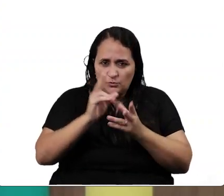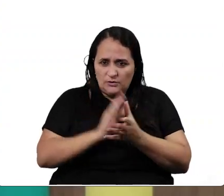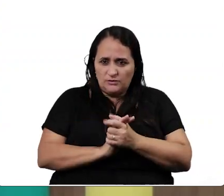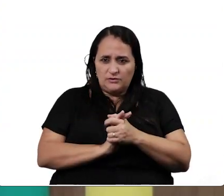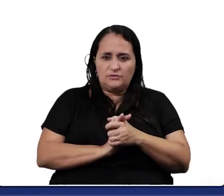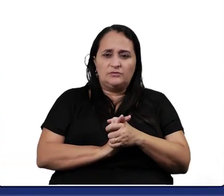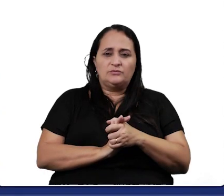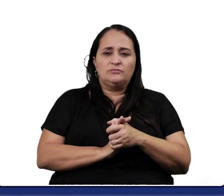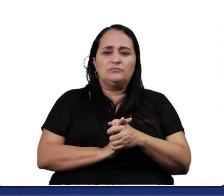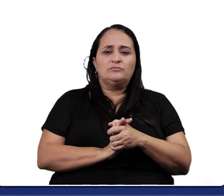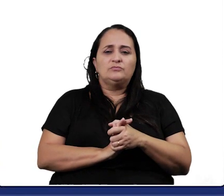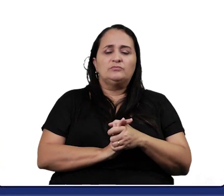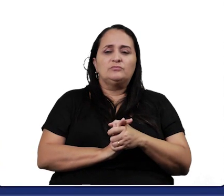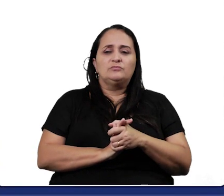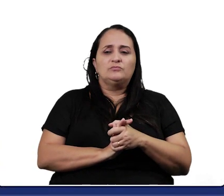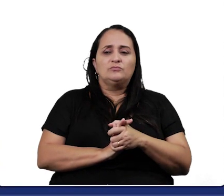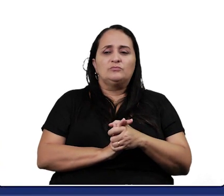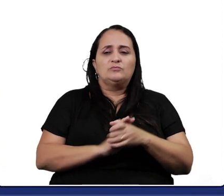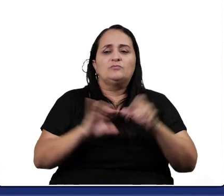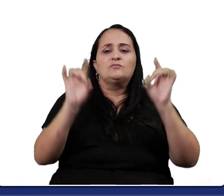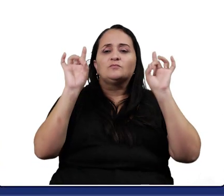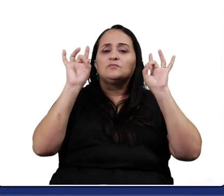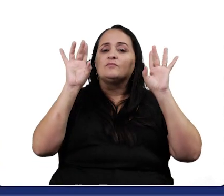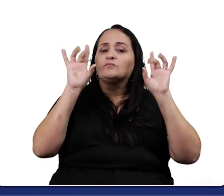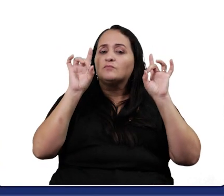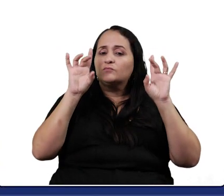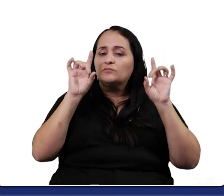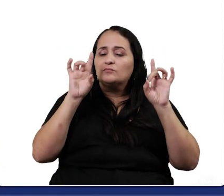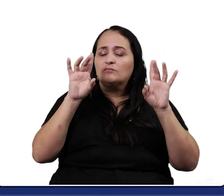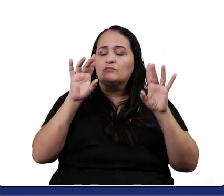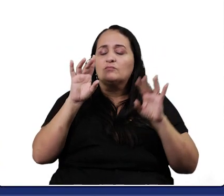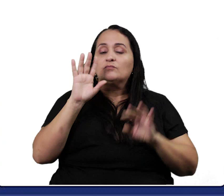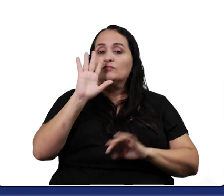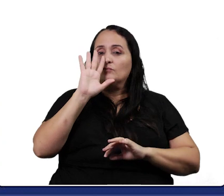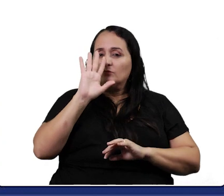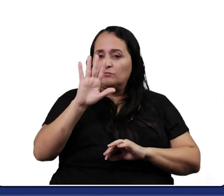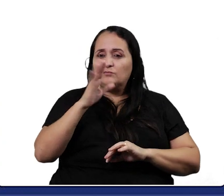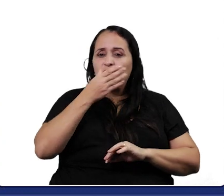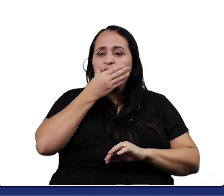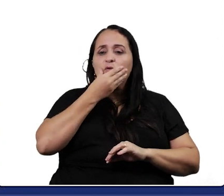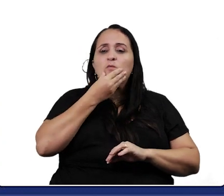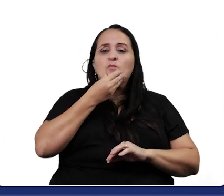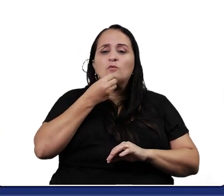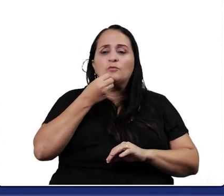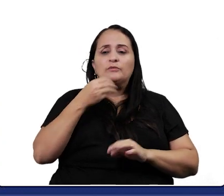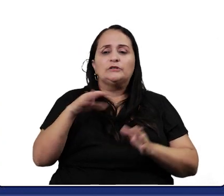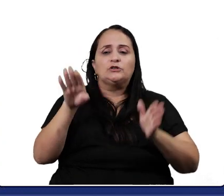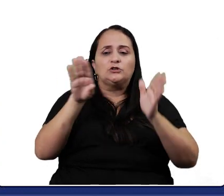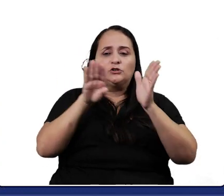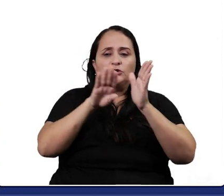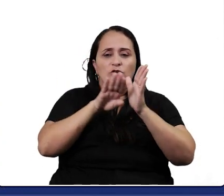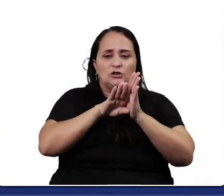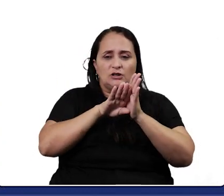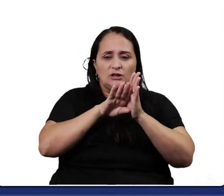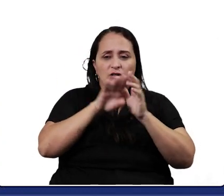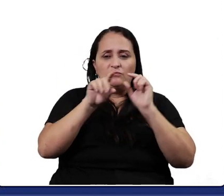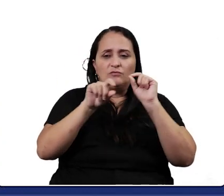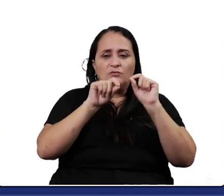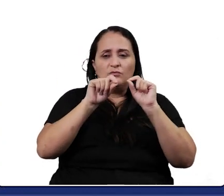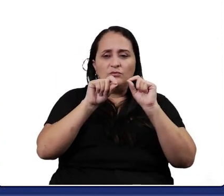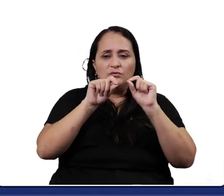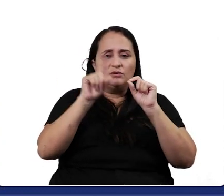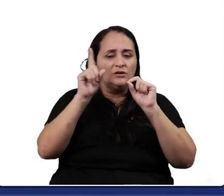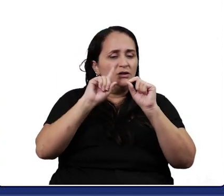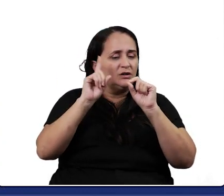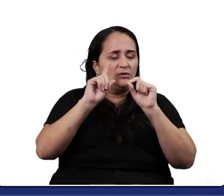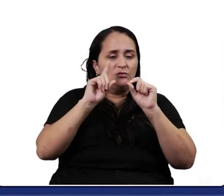texto. Olha qual foi a dica de ouro. Como o americano chegava a alcançar